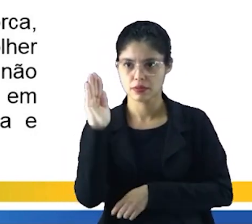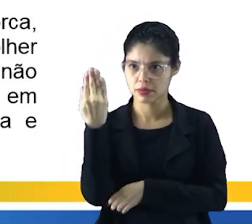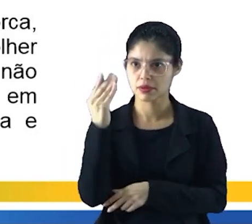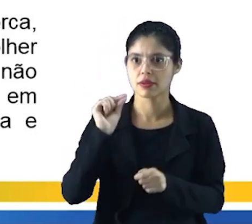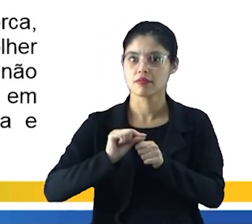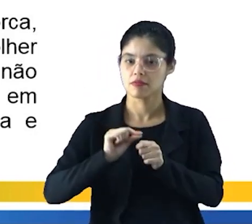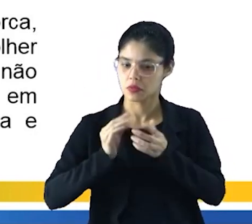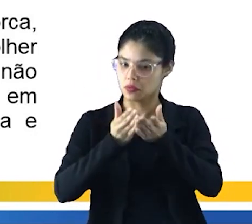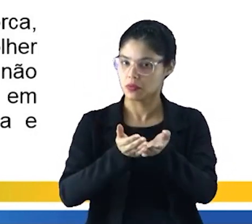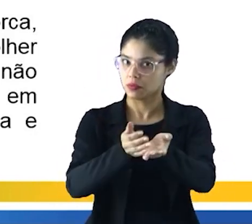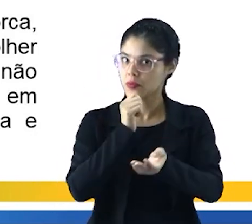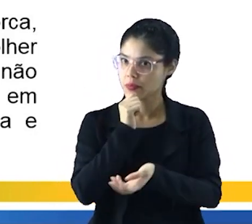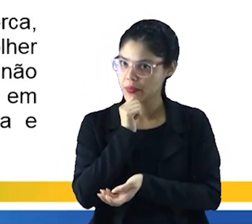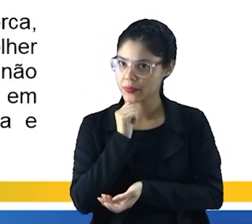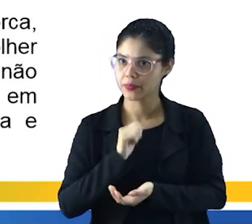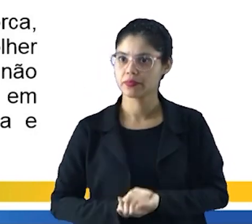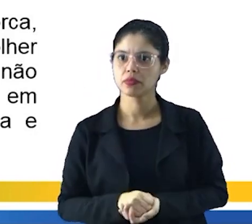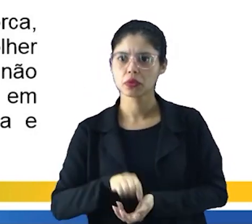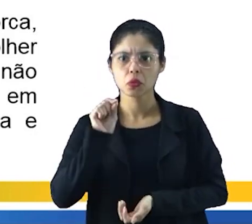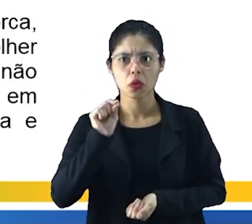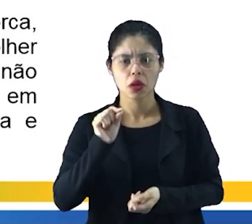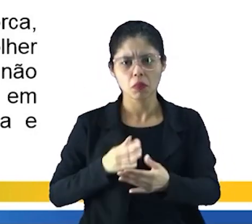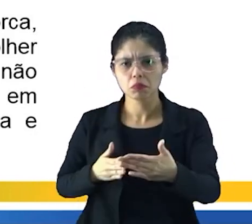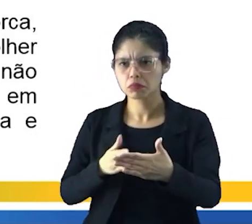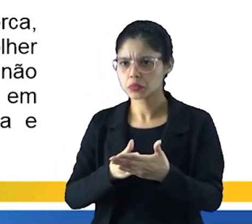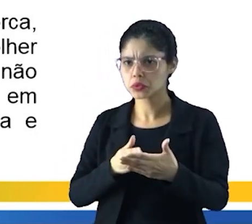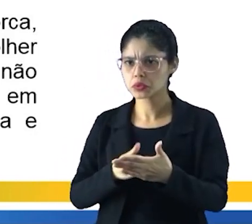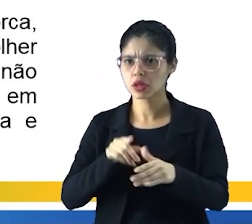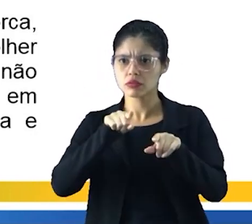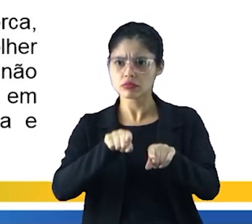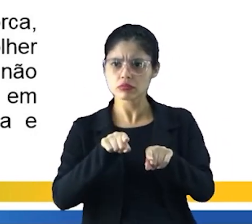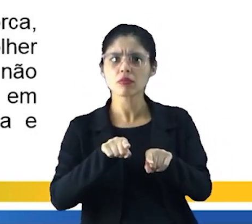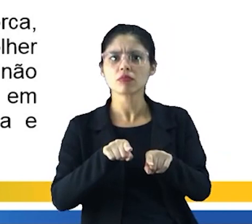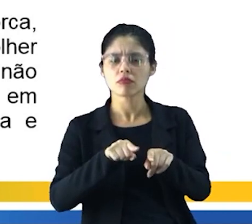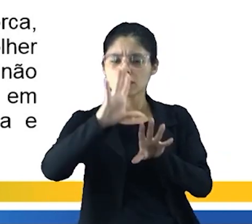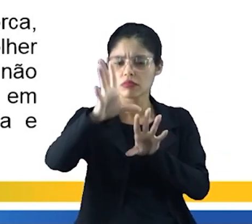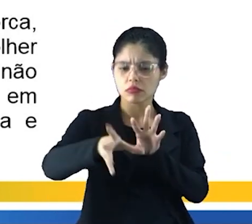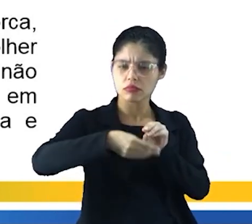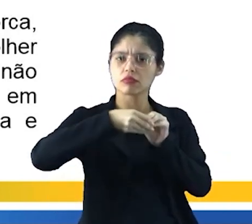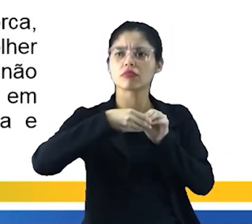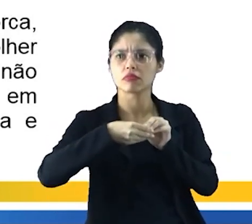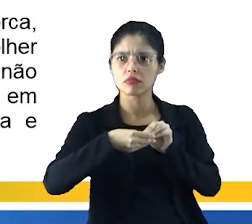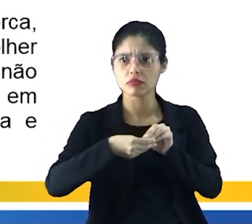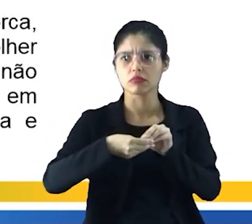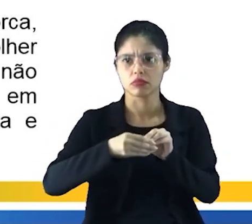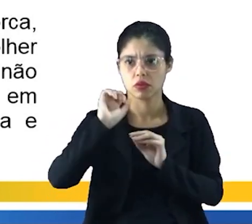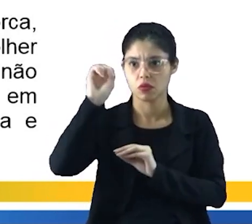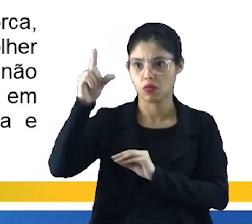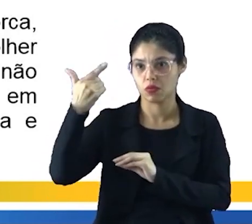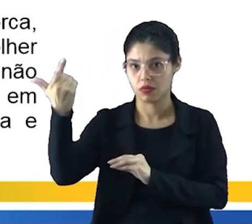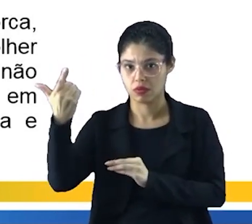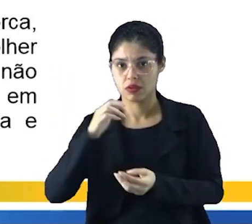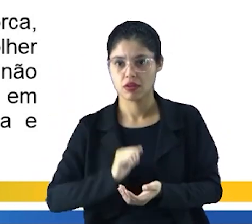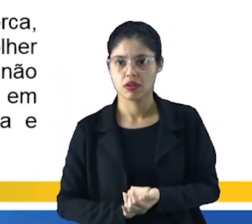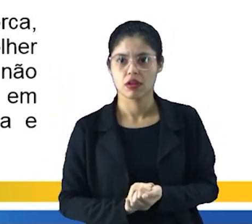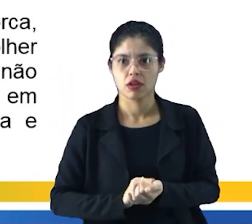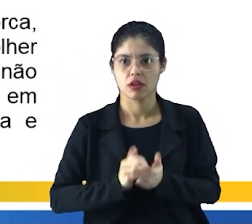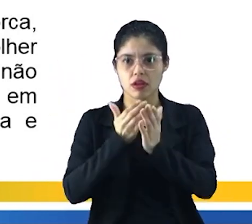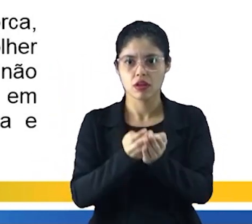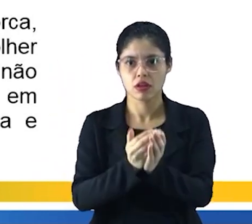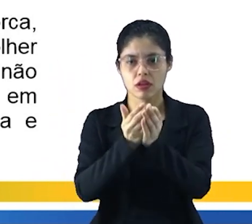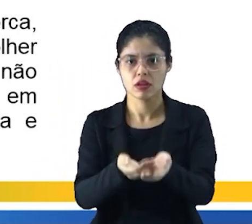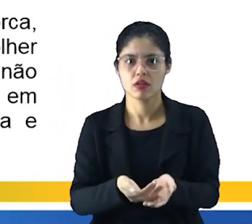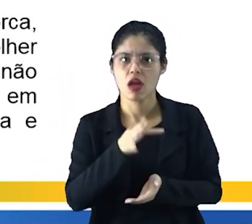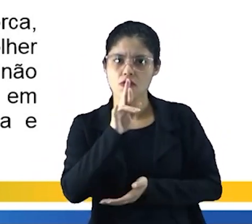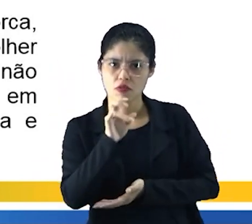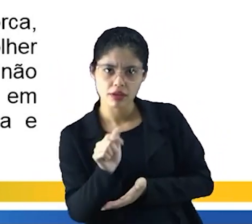paus se fazia uma canoa. O que não impedia que, nesse entremente, esse ou aquele embarcasse